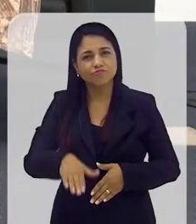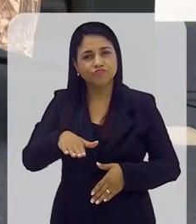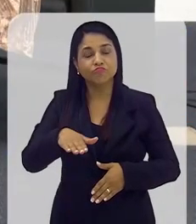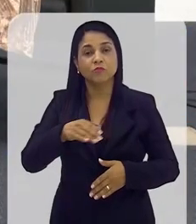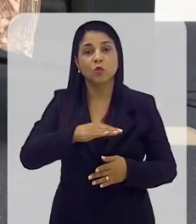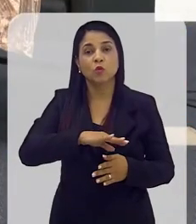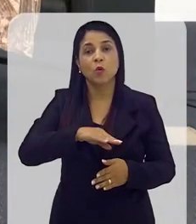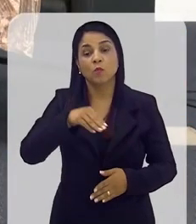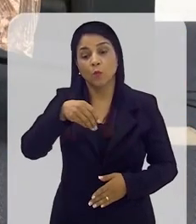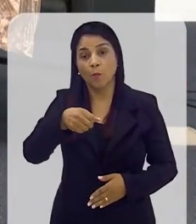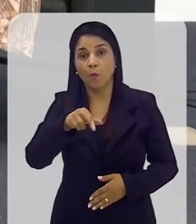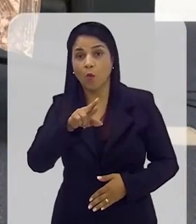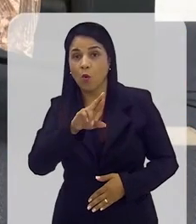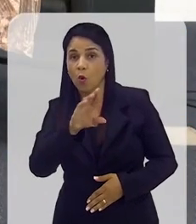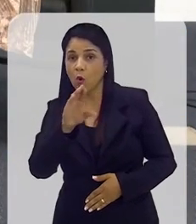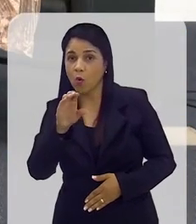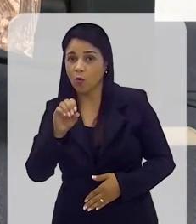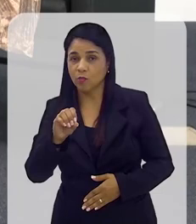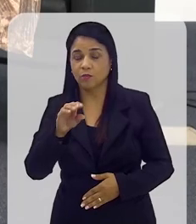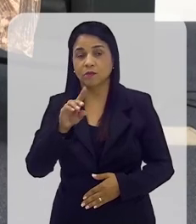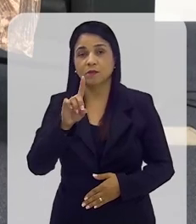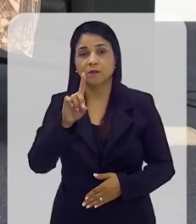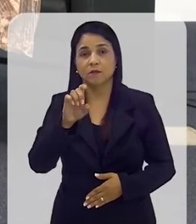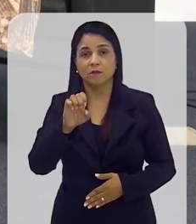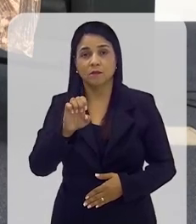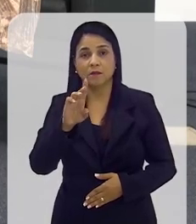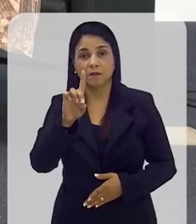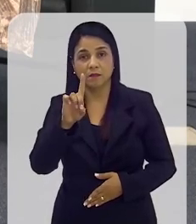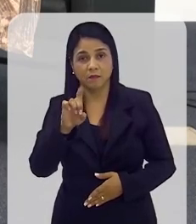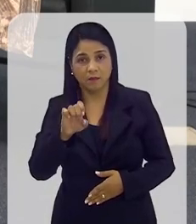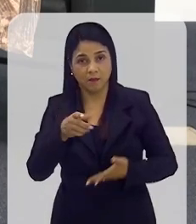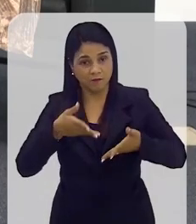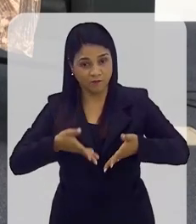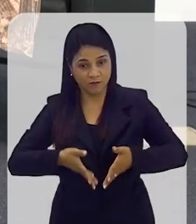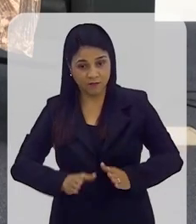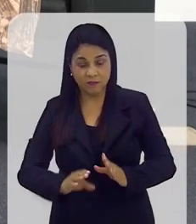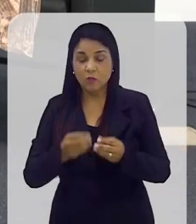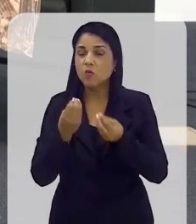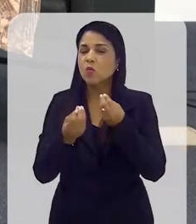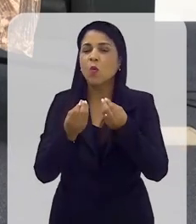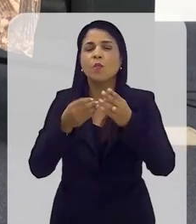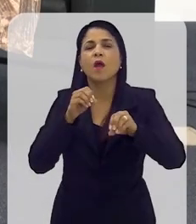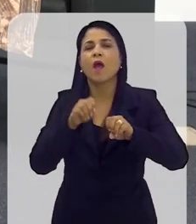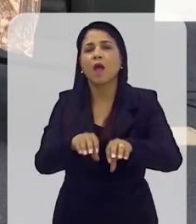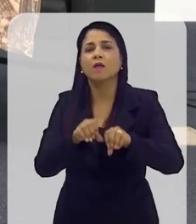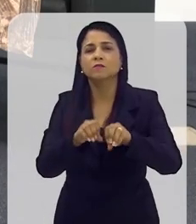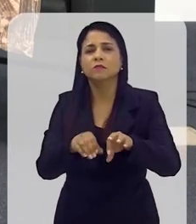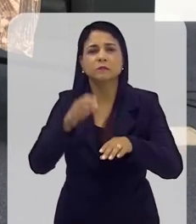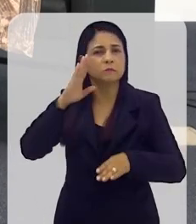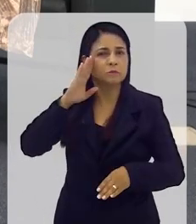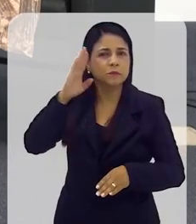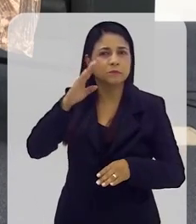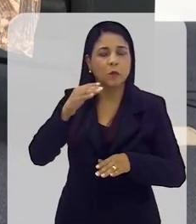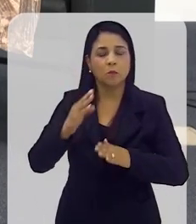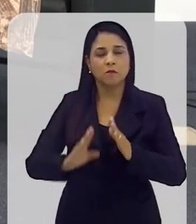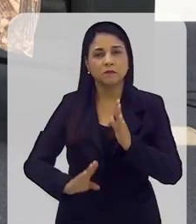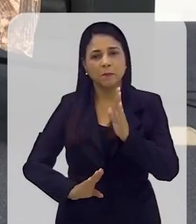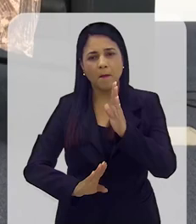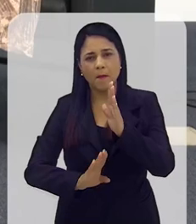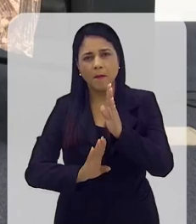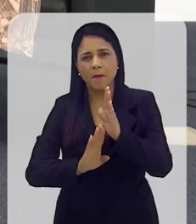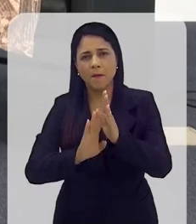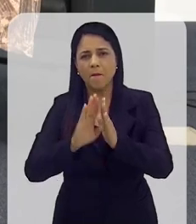do Dendê e sobre como a educação foi essa peça tão fundamental na sua ascensão para que